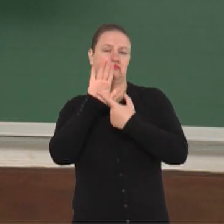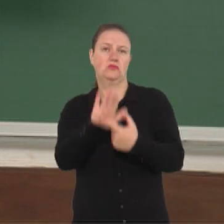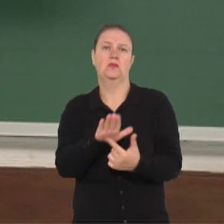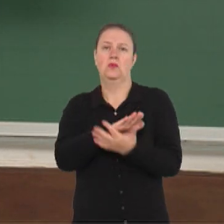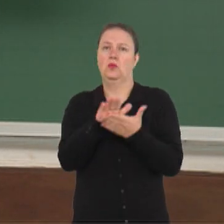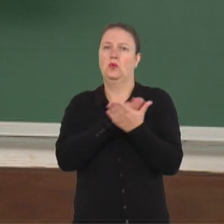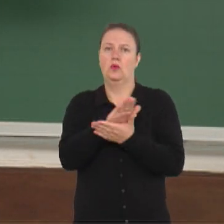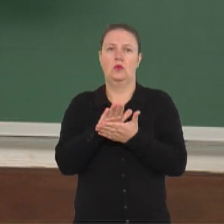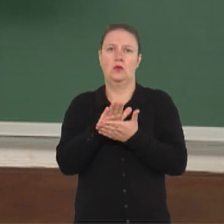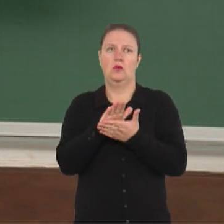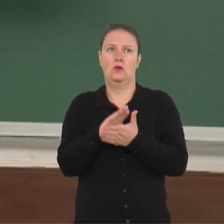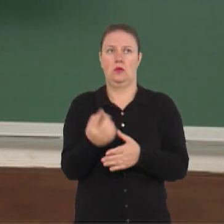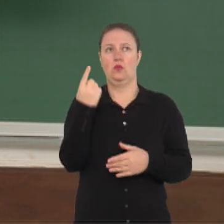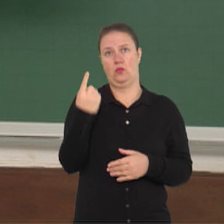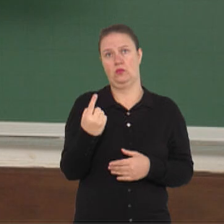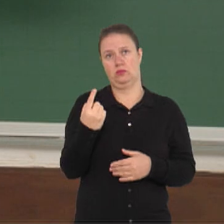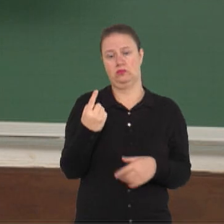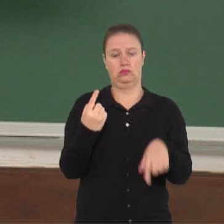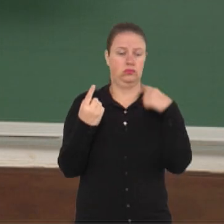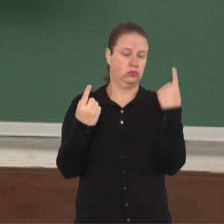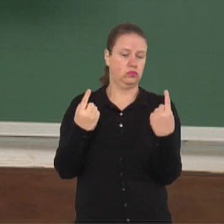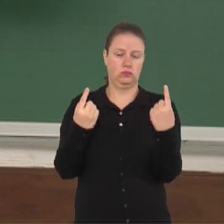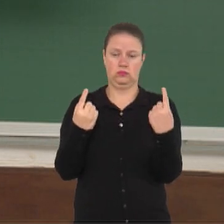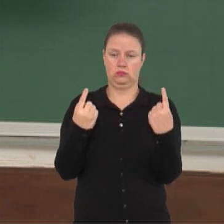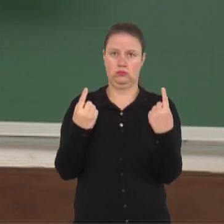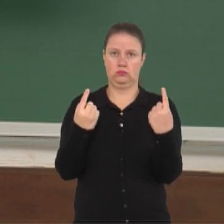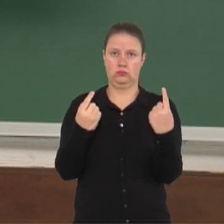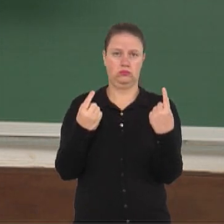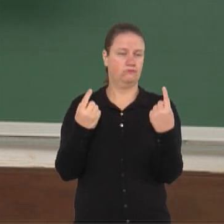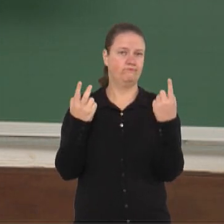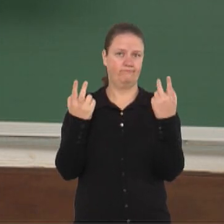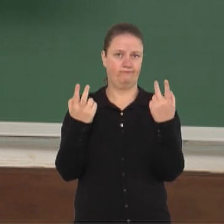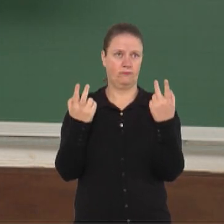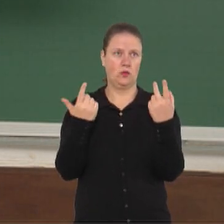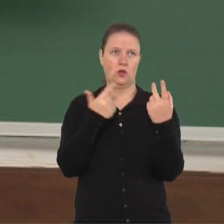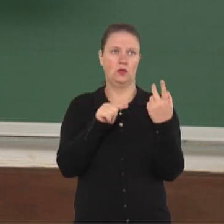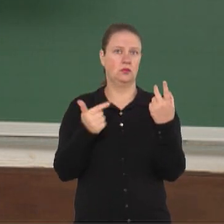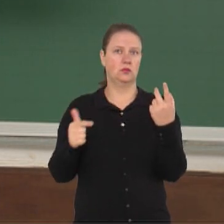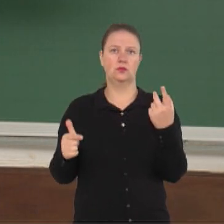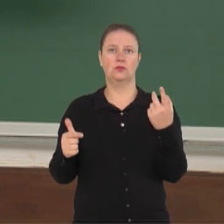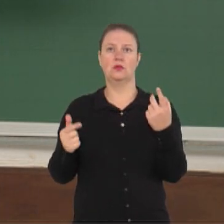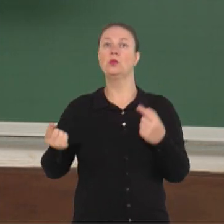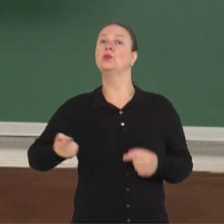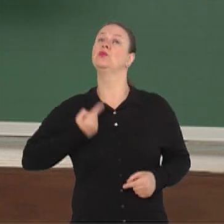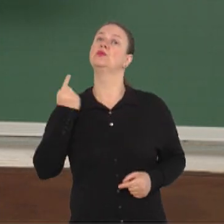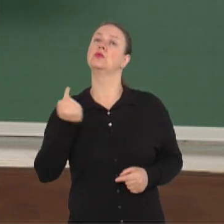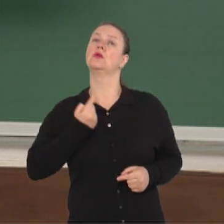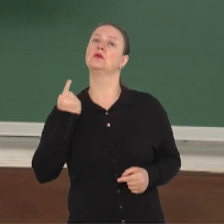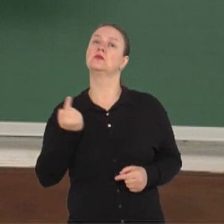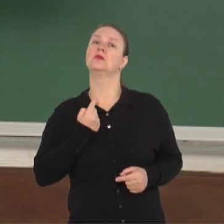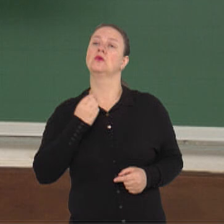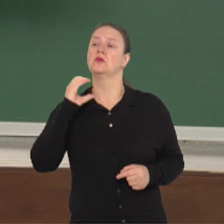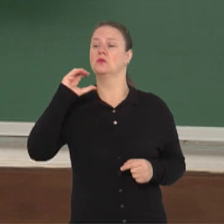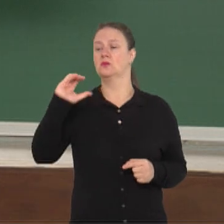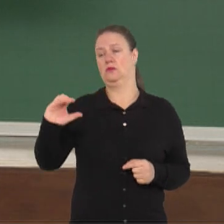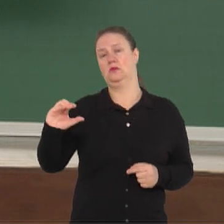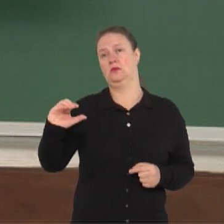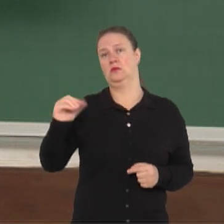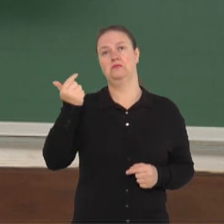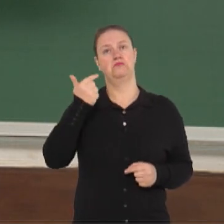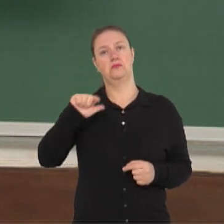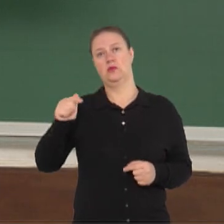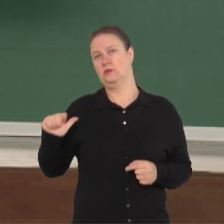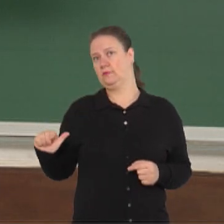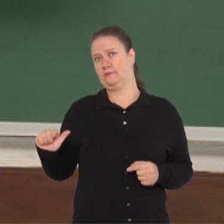A, coeficiente A vale 1, coeficiente B vale 1 e não tem o termo independente. Então, coeficiente C igual a